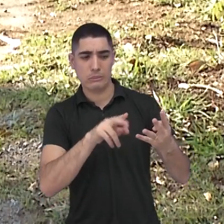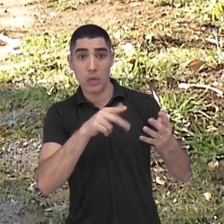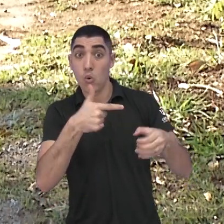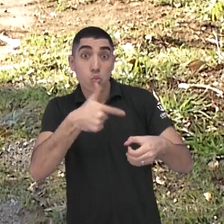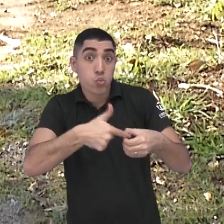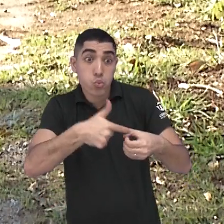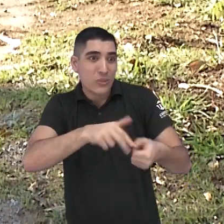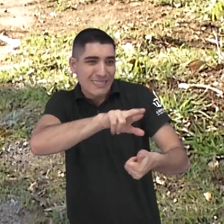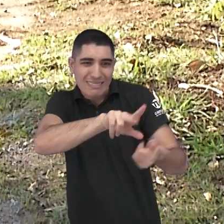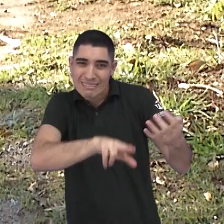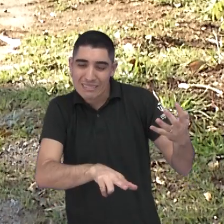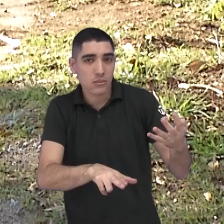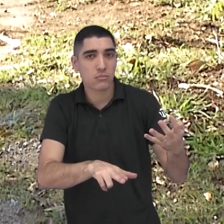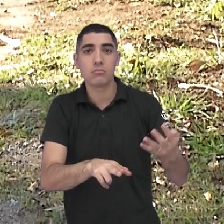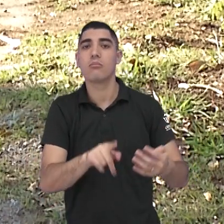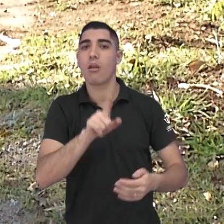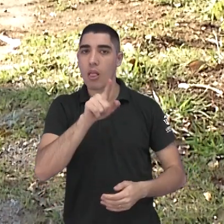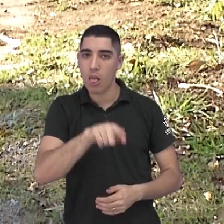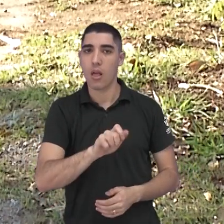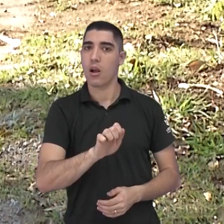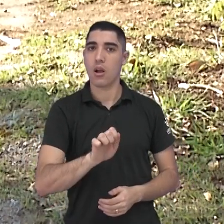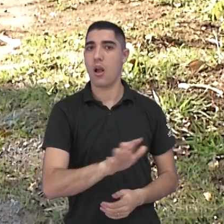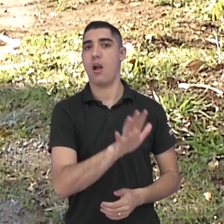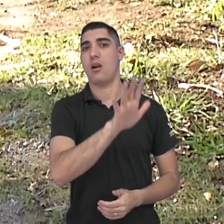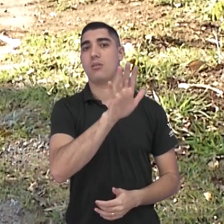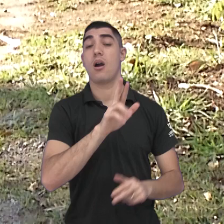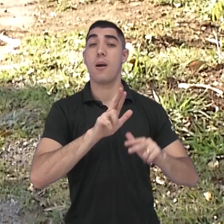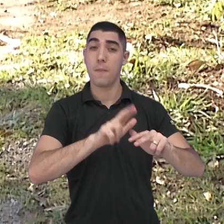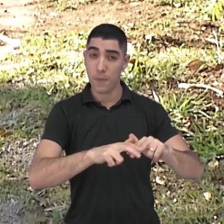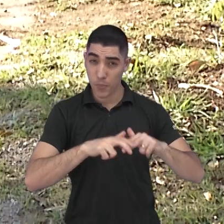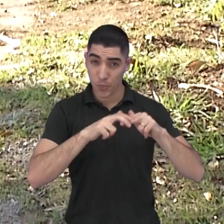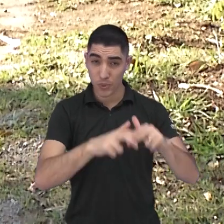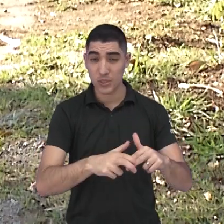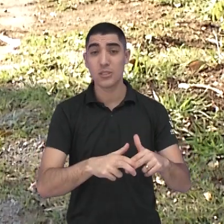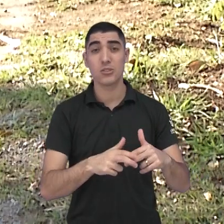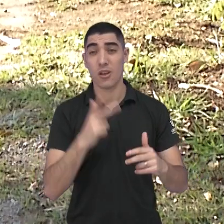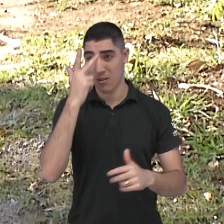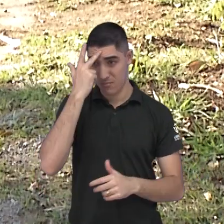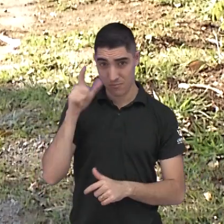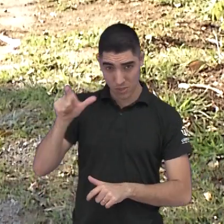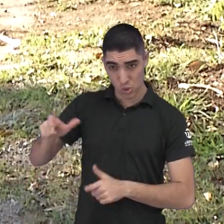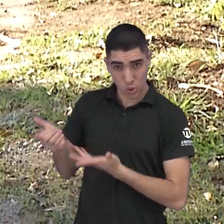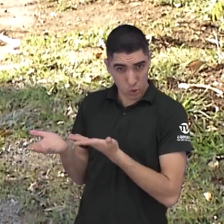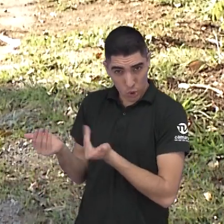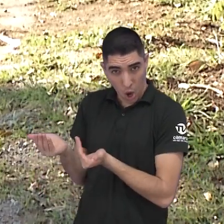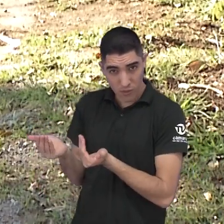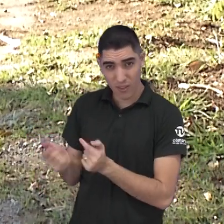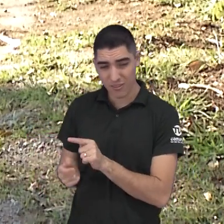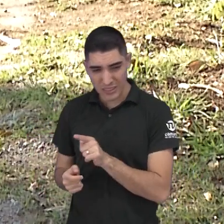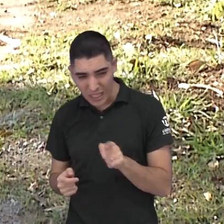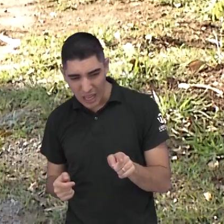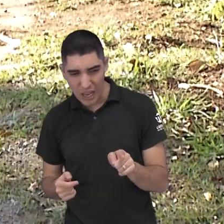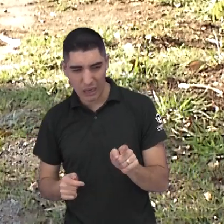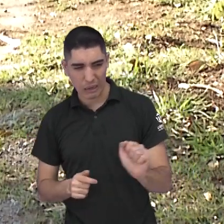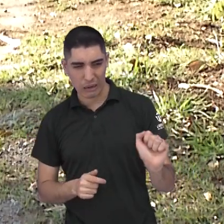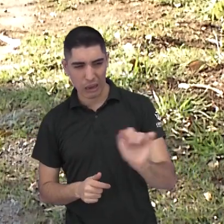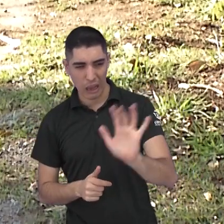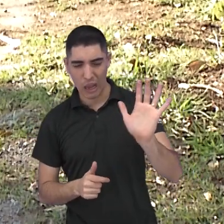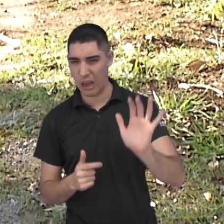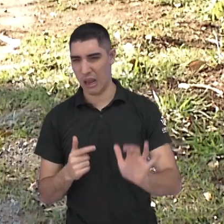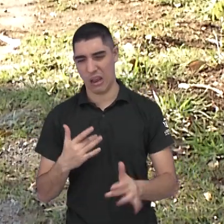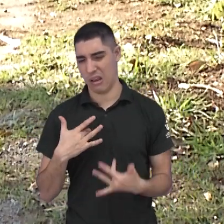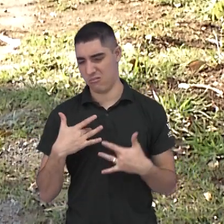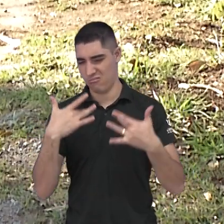consumo de combustível desse veículo automotor. Então, tudo isso gera um custo e esse custo as pessoas de hoje, os jovens de hoje, não